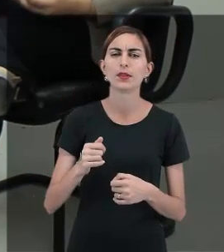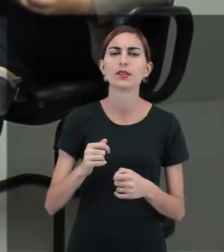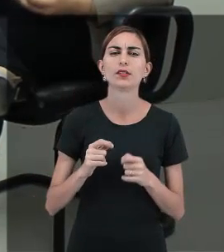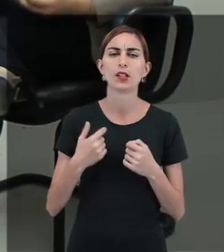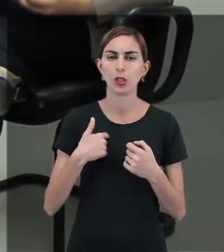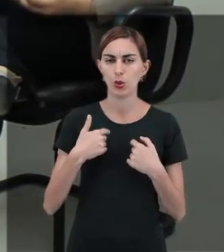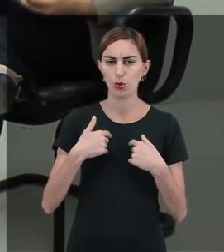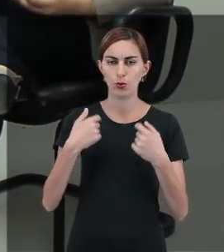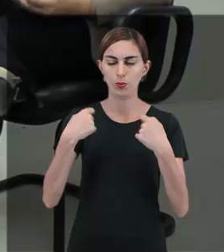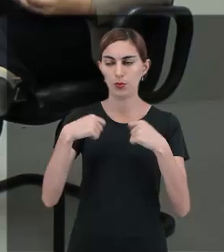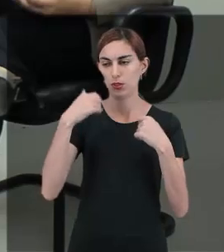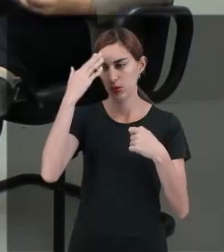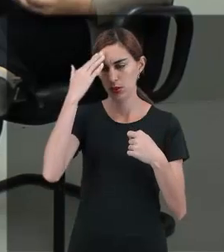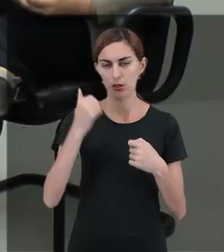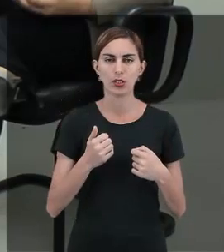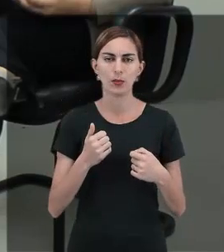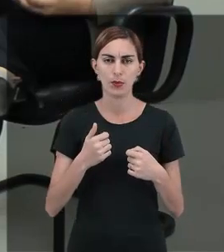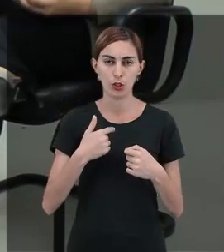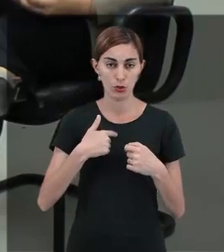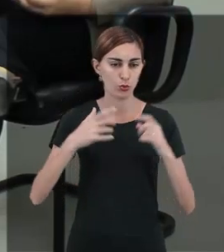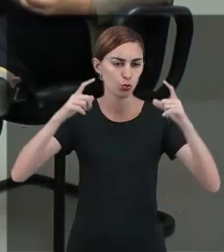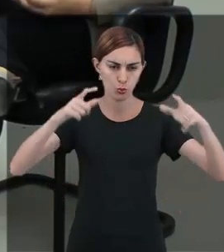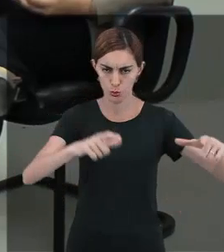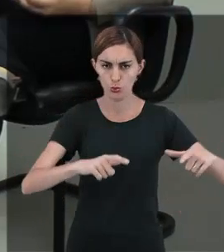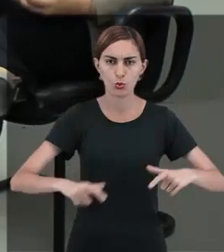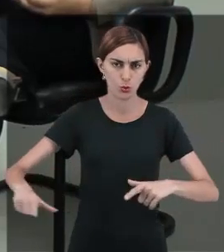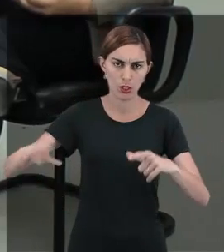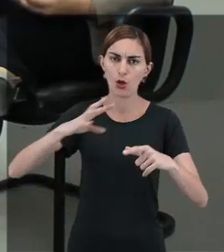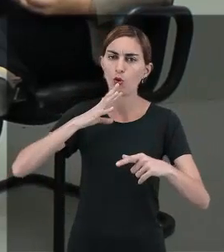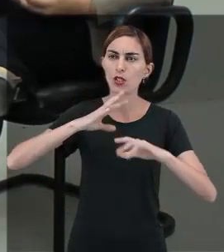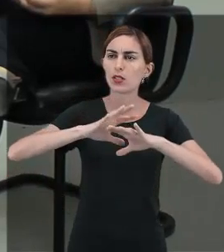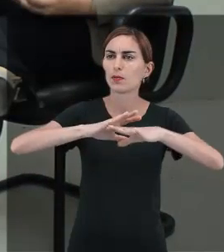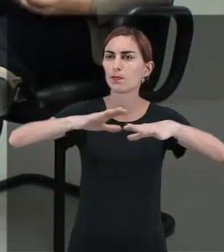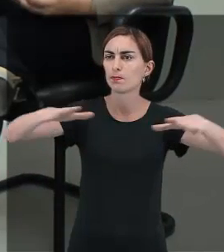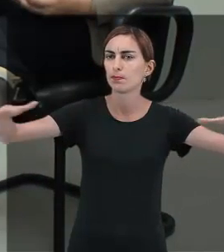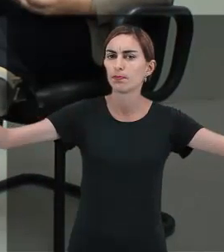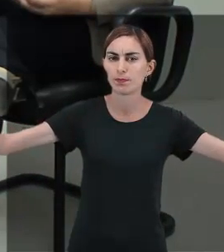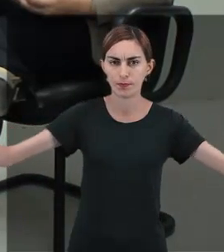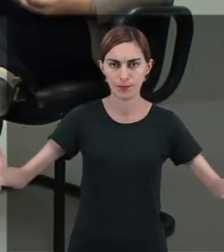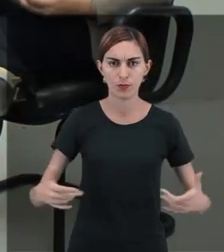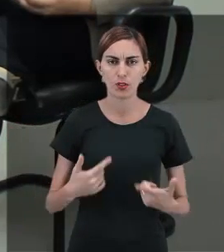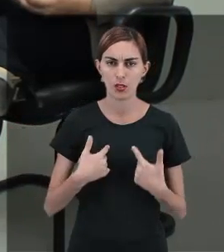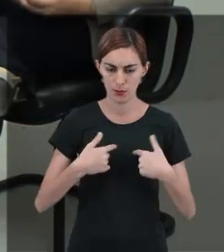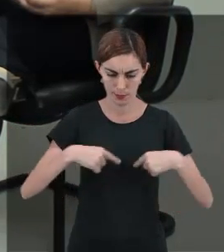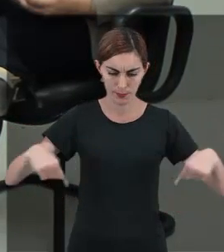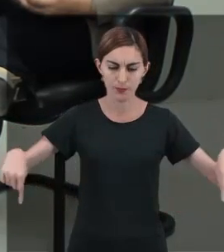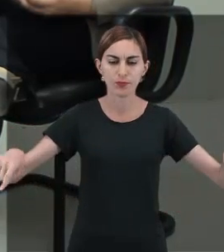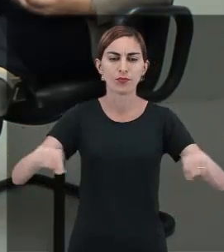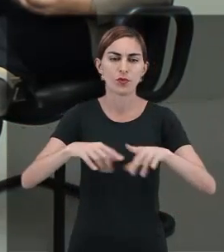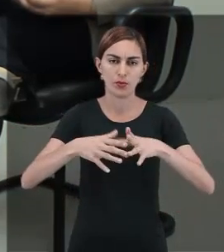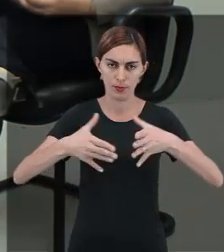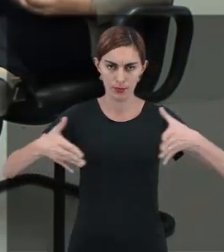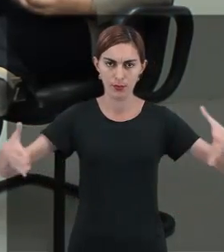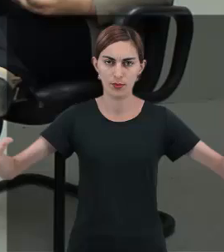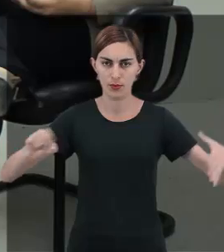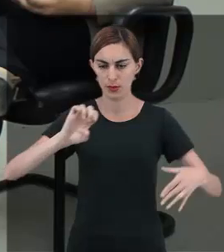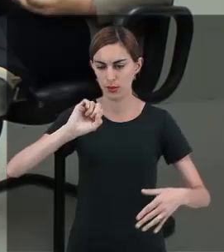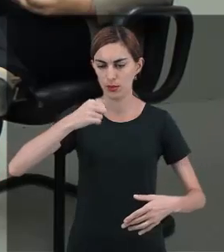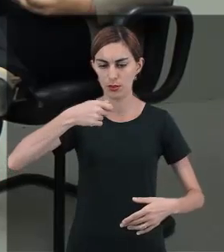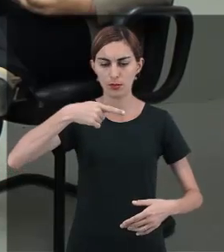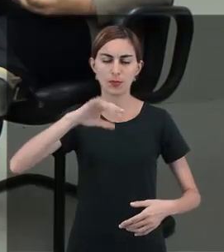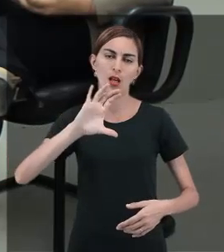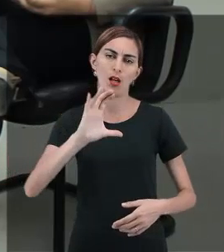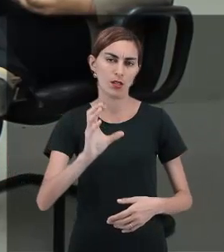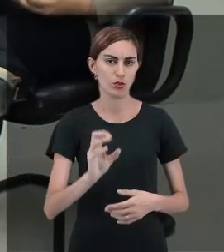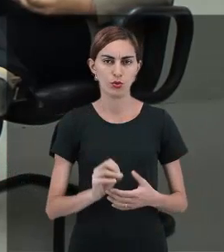Eu preciso saber a minha geografia, né? O espaço, qual o público que eu quero atender, né? A circunvizinhança. Preciso analisar a